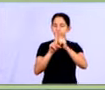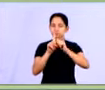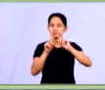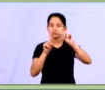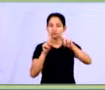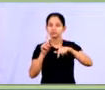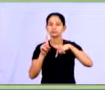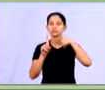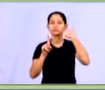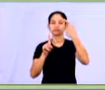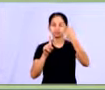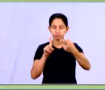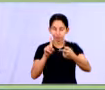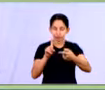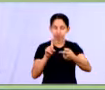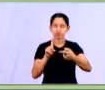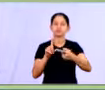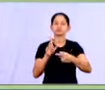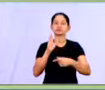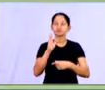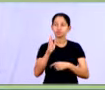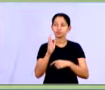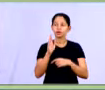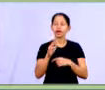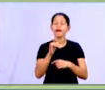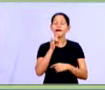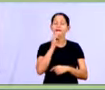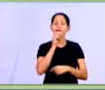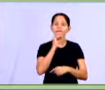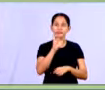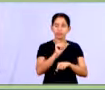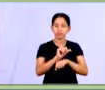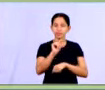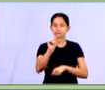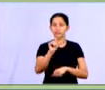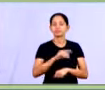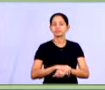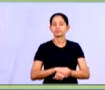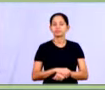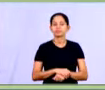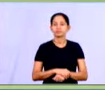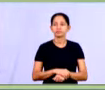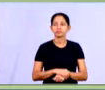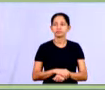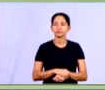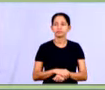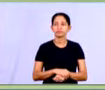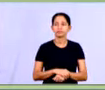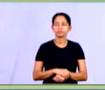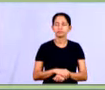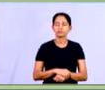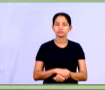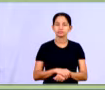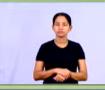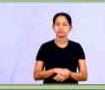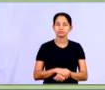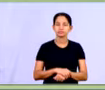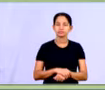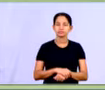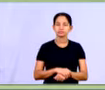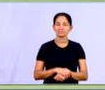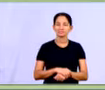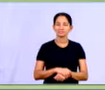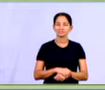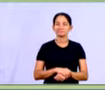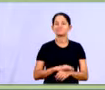trabalhar com meses, né? Teve uma... Opa, só um minuto, pessoal. Esse professor tem que melhorar essa coordenação